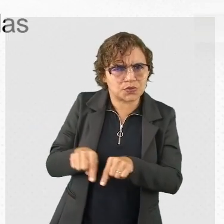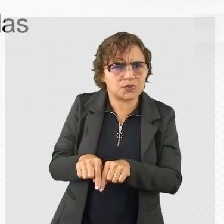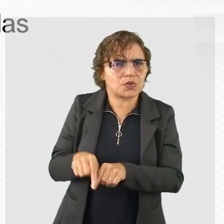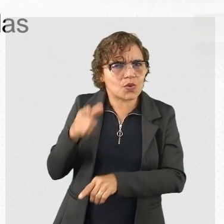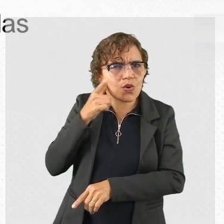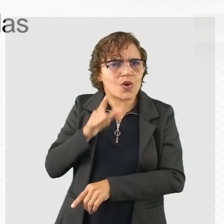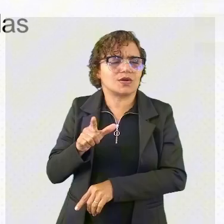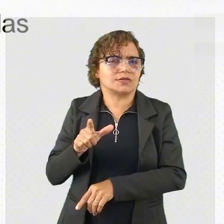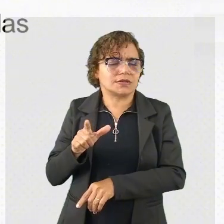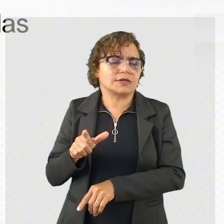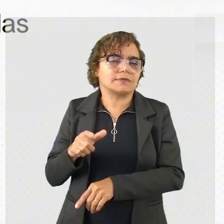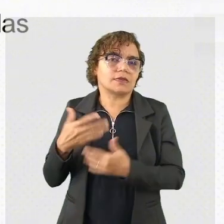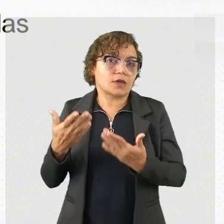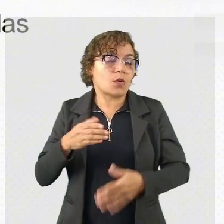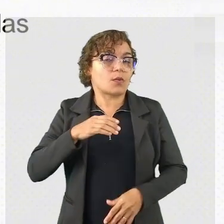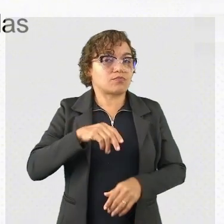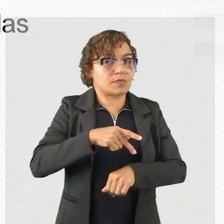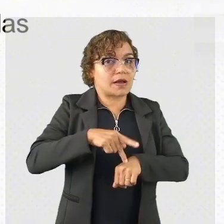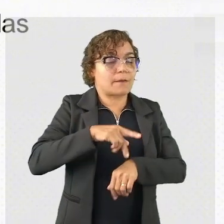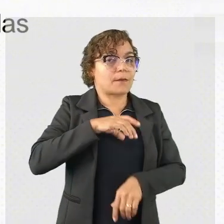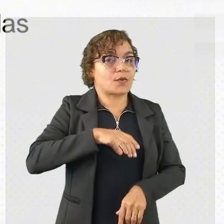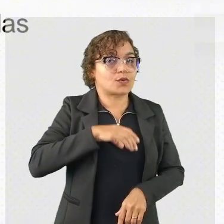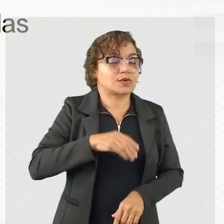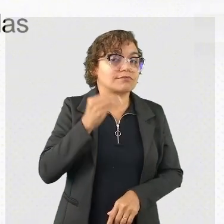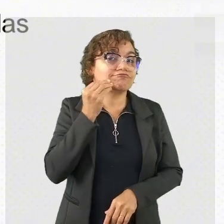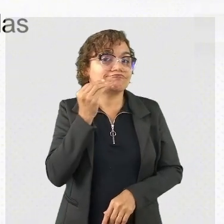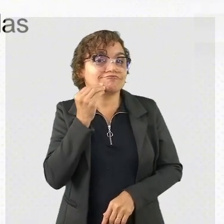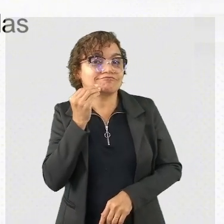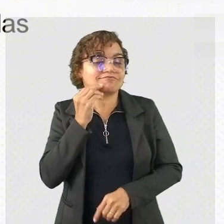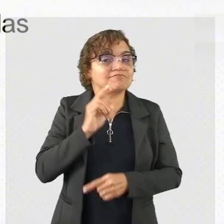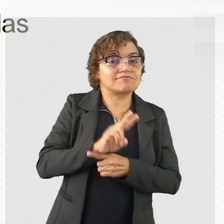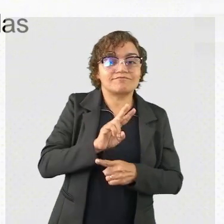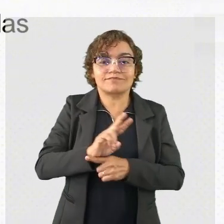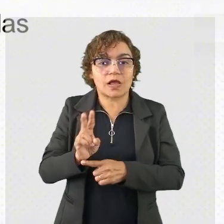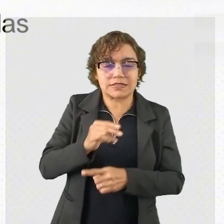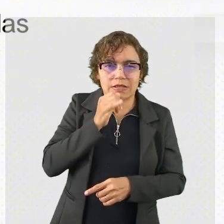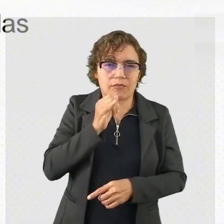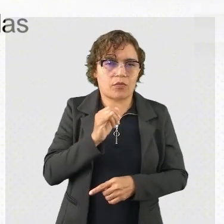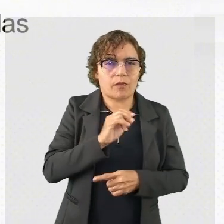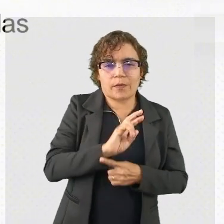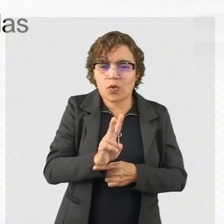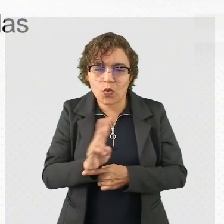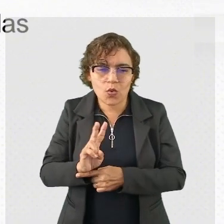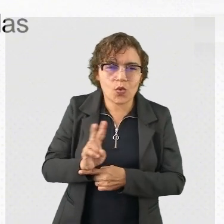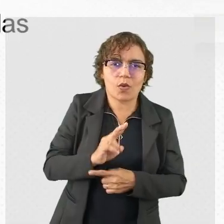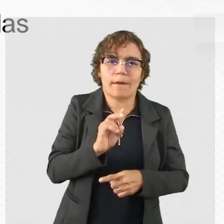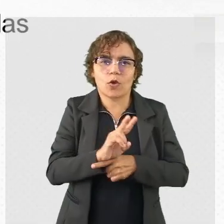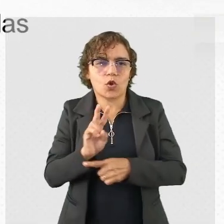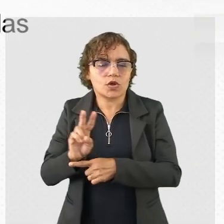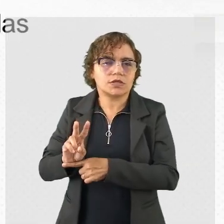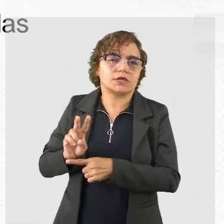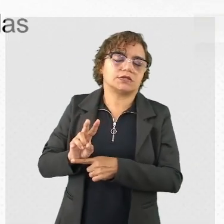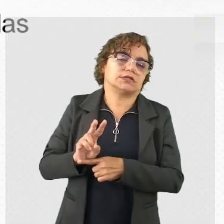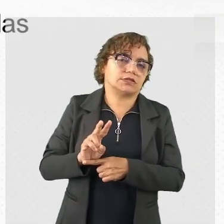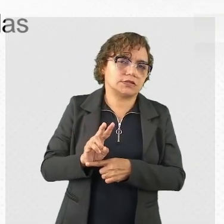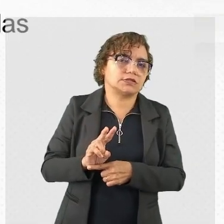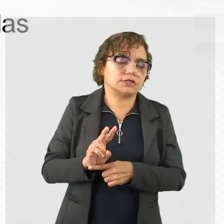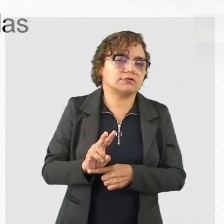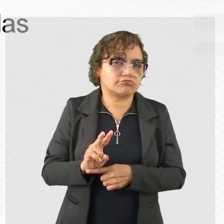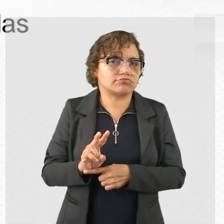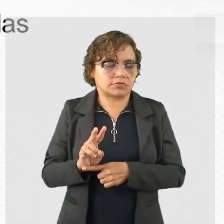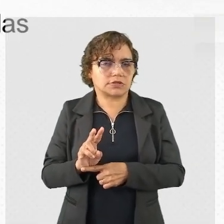claro, Portugal, nesse primeiro momento, tenta mais proteger alguns pontos desse território do que, de fato, fazer